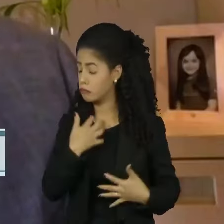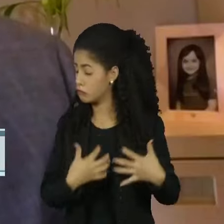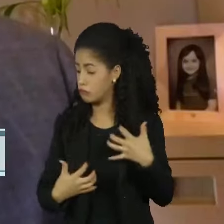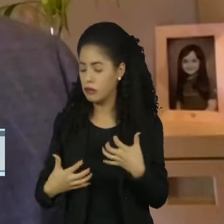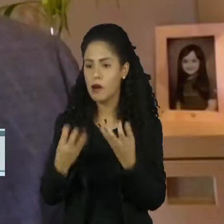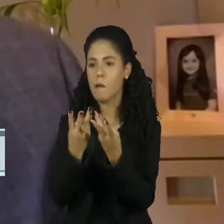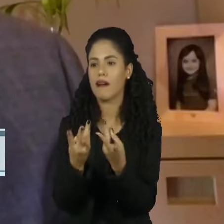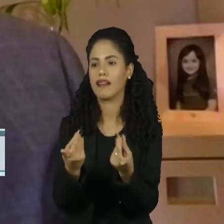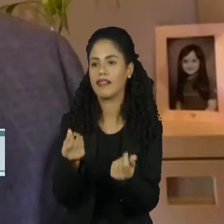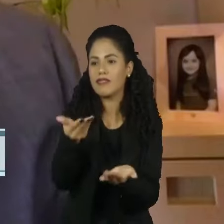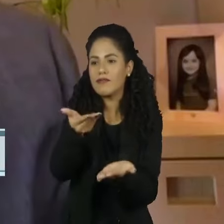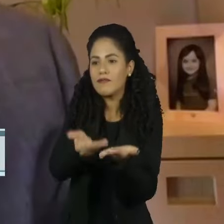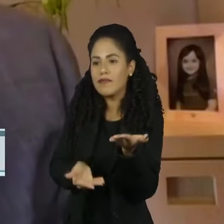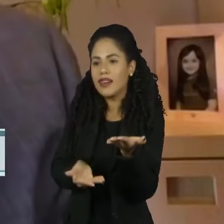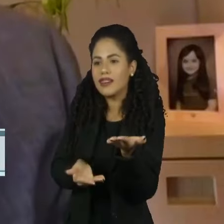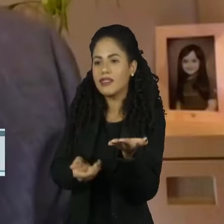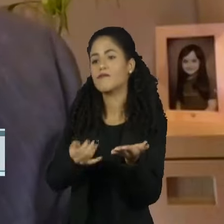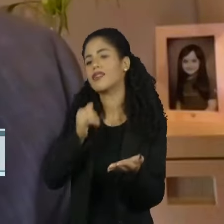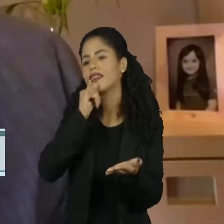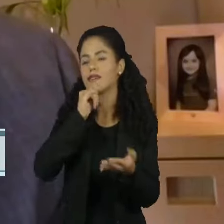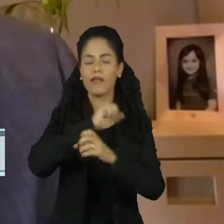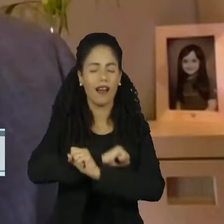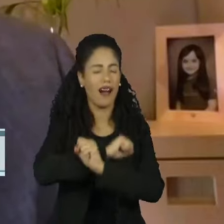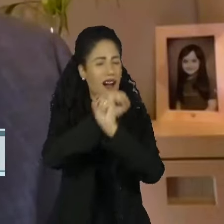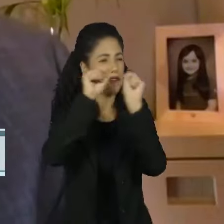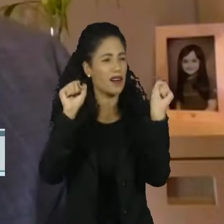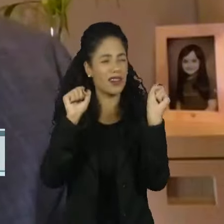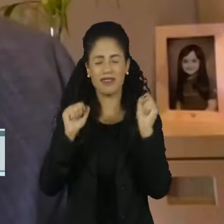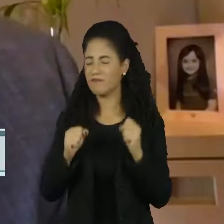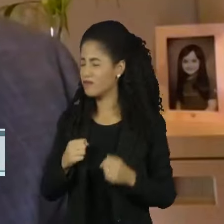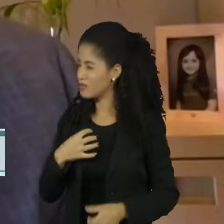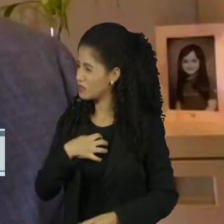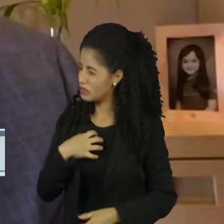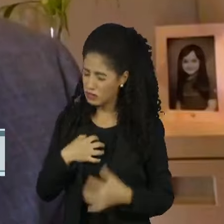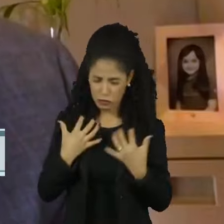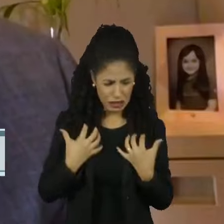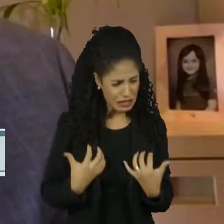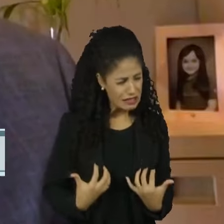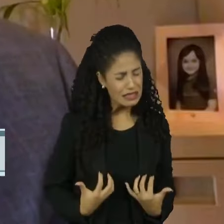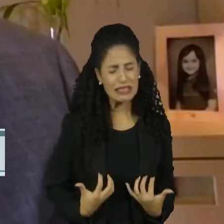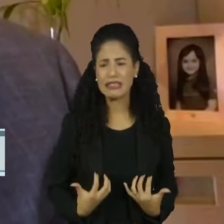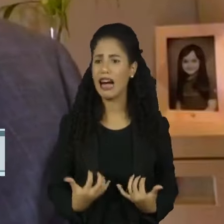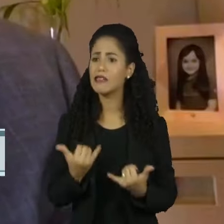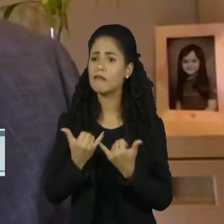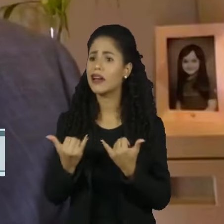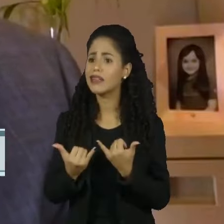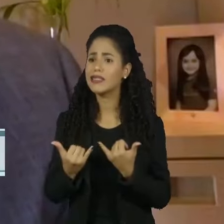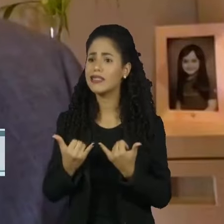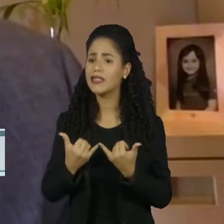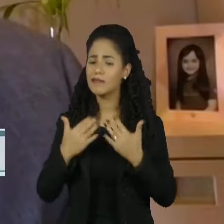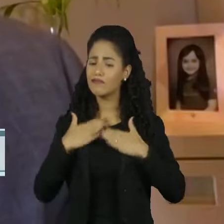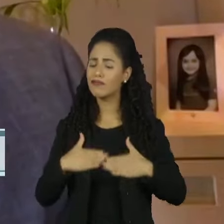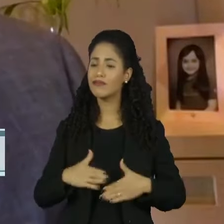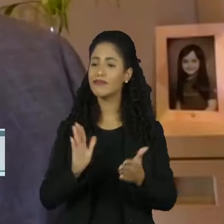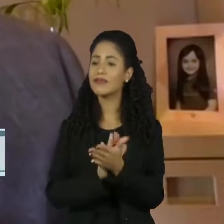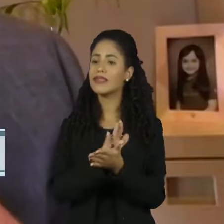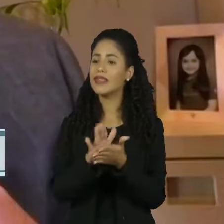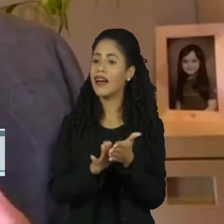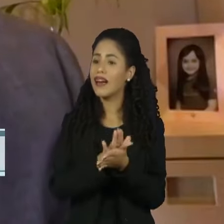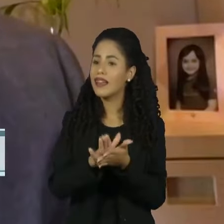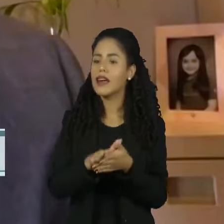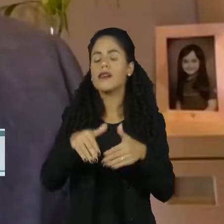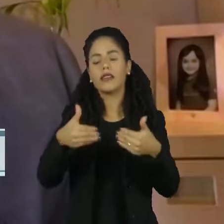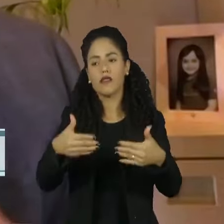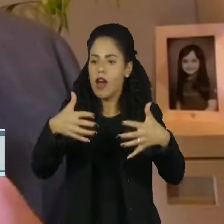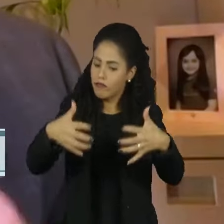qualidade do seu sono. Você vai acordar cansado no dia seguinte. E aí o que você faz? Toma estimulante para ficar mais acordado. Então é meio